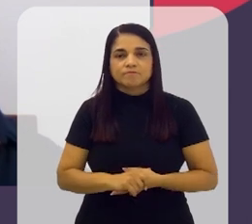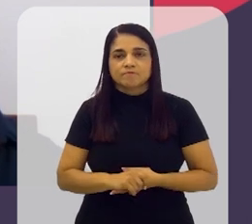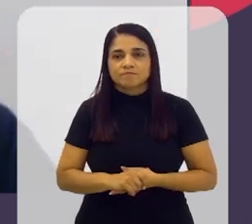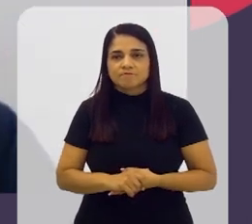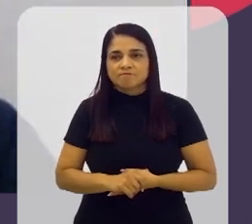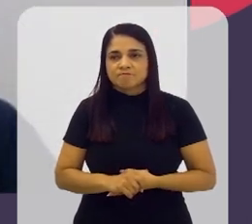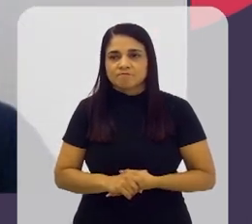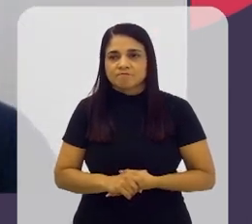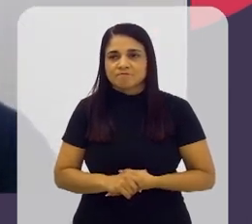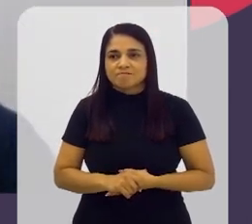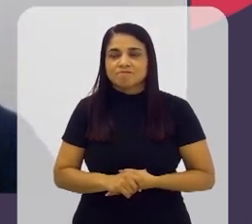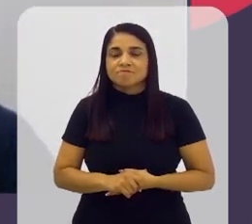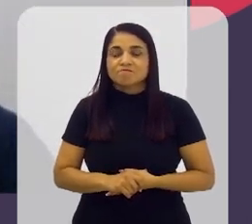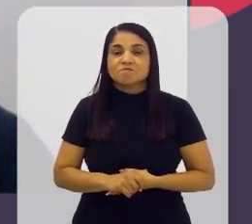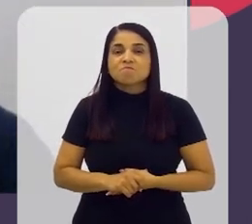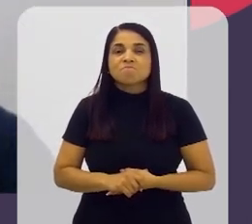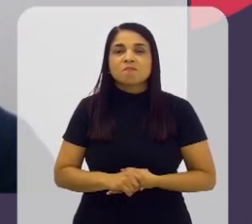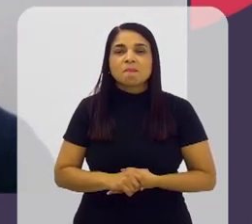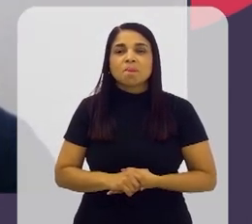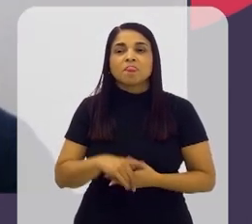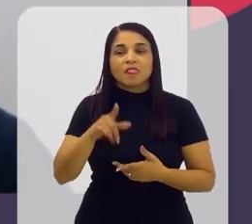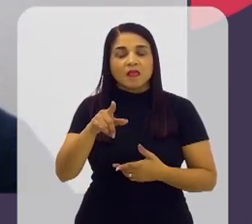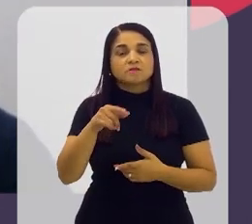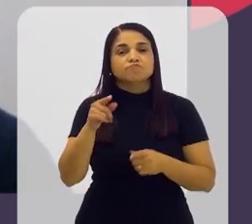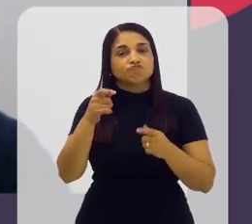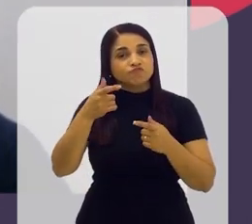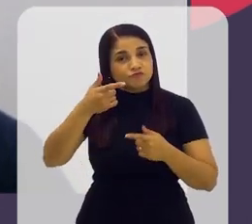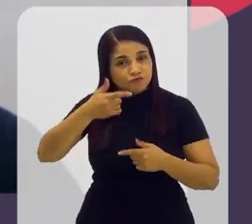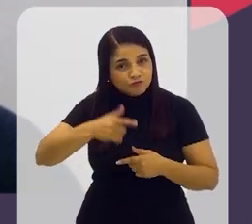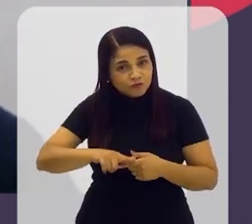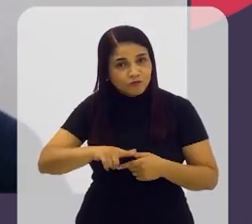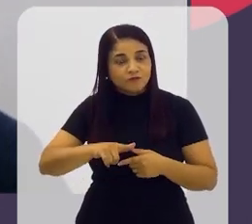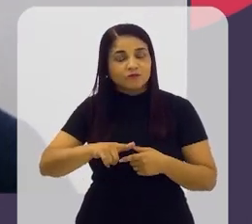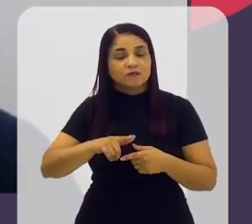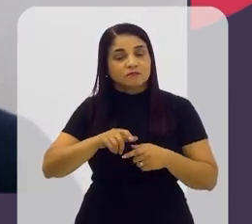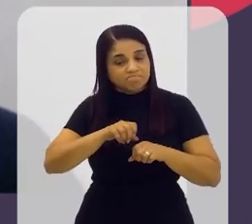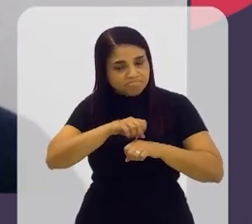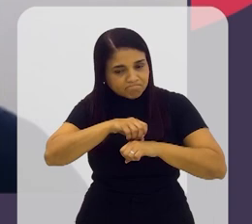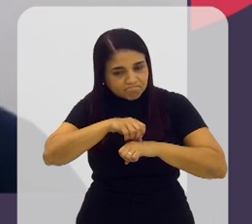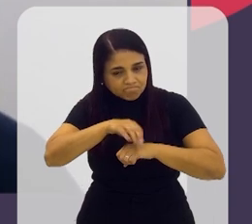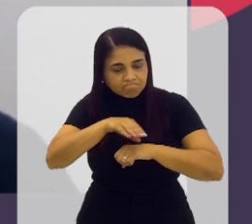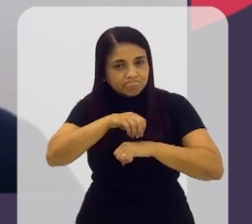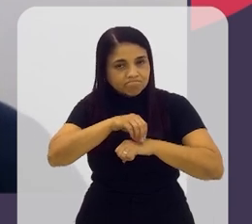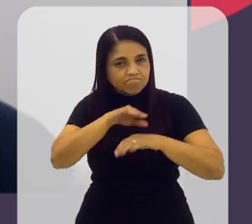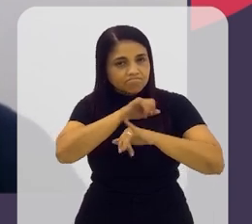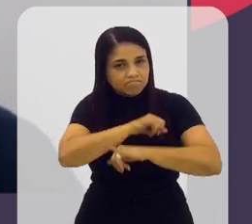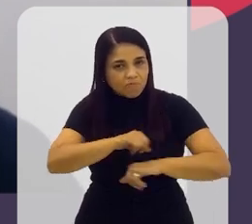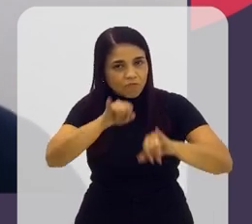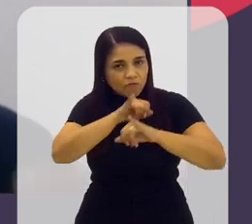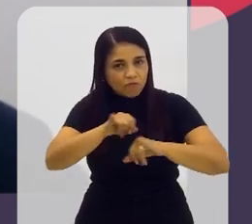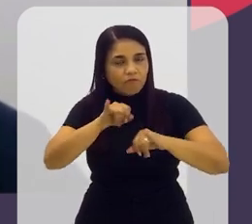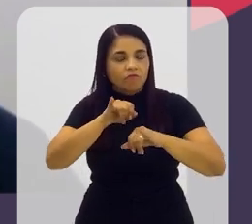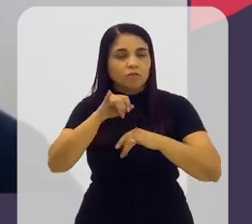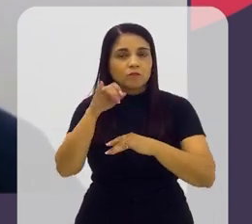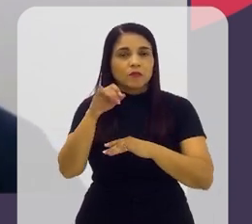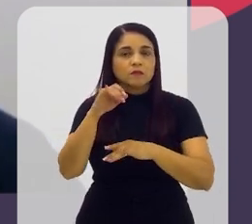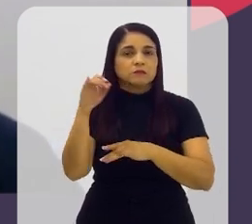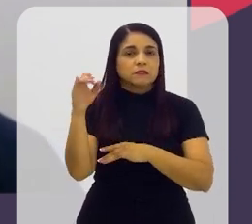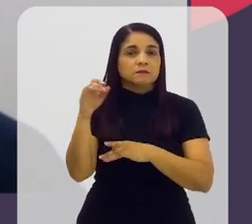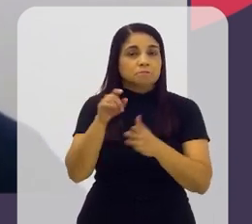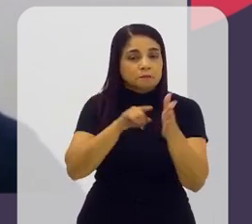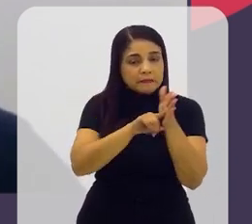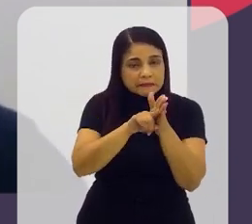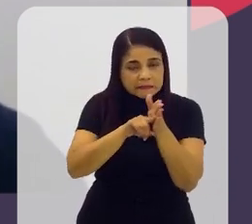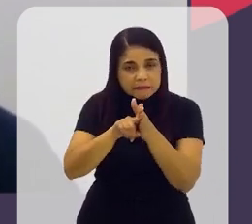invasoras. A gente pode voltar a bater nessa tecla da ciência cidadã, da gente tentar levar essa pesquisa